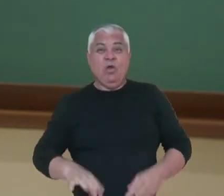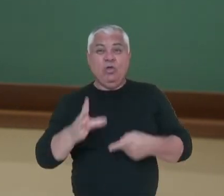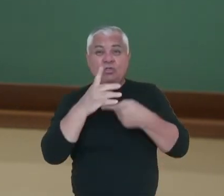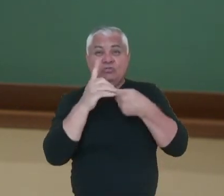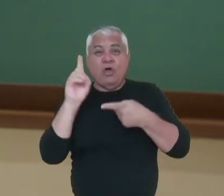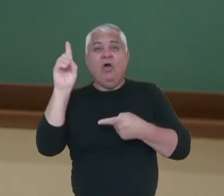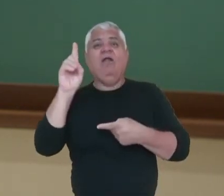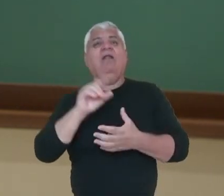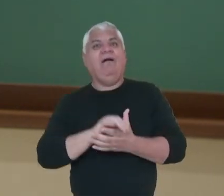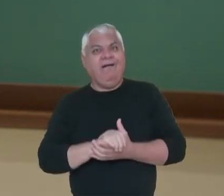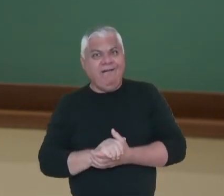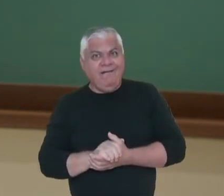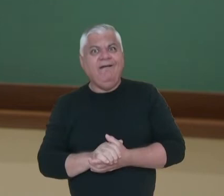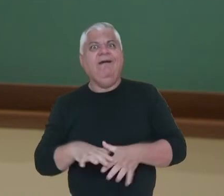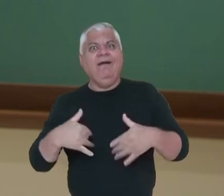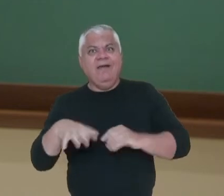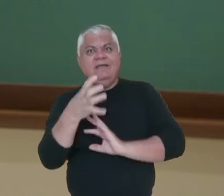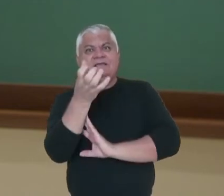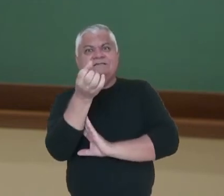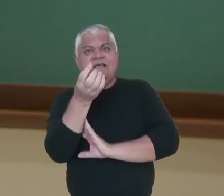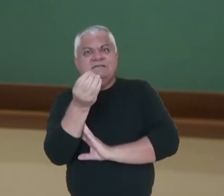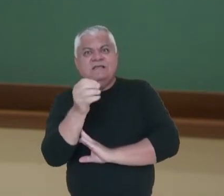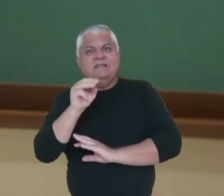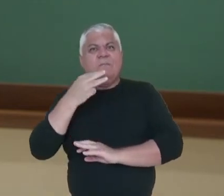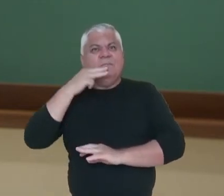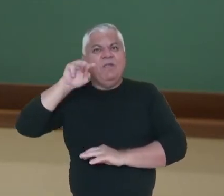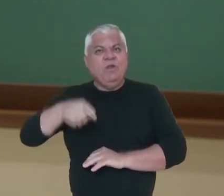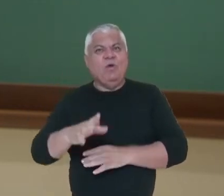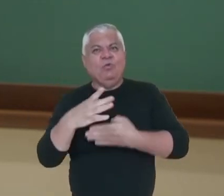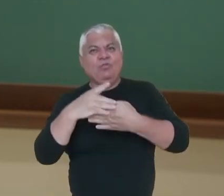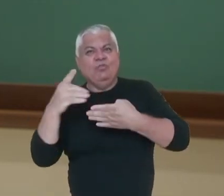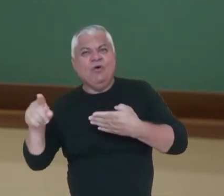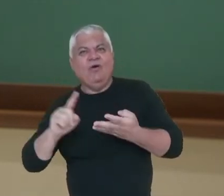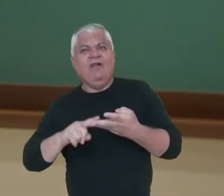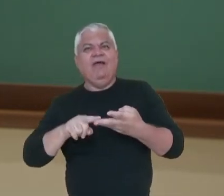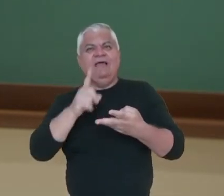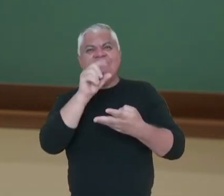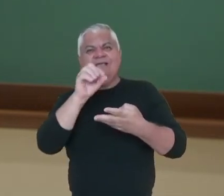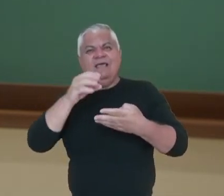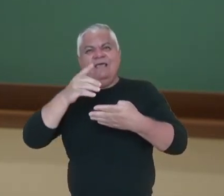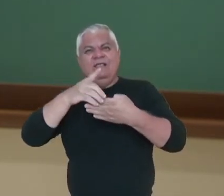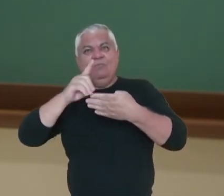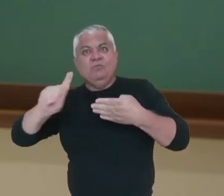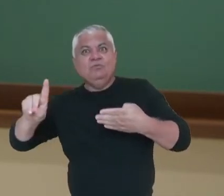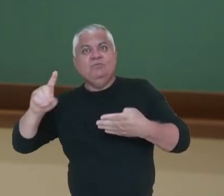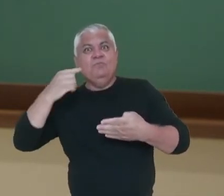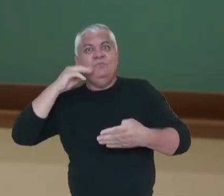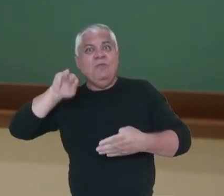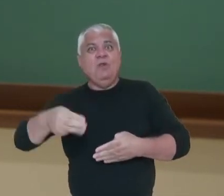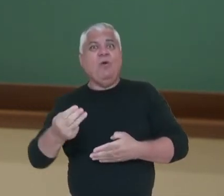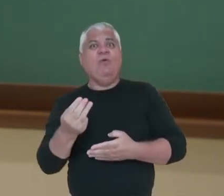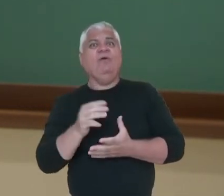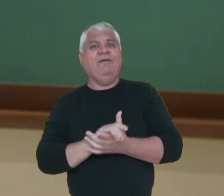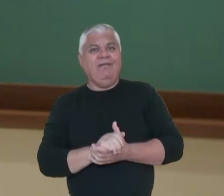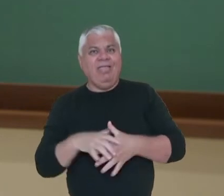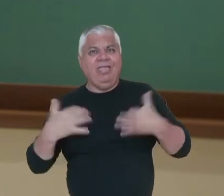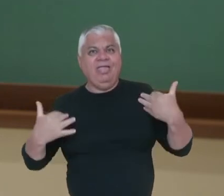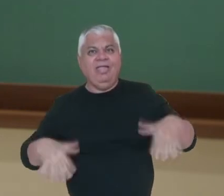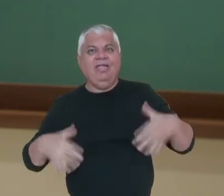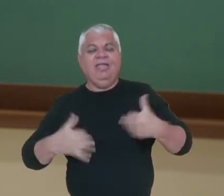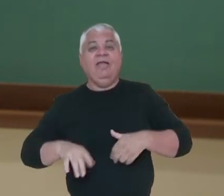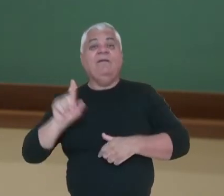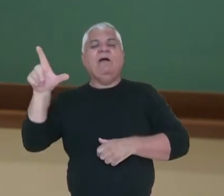que variam de 60 milhões a cento e poucos milhões de dólares e são disputadíssimas. Só que na época eram consideradas pinturas com